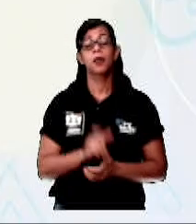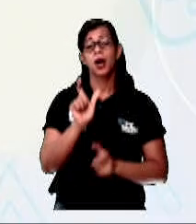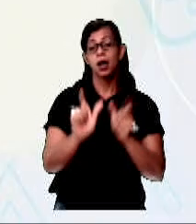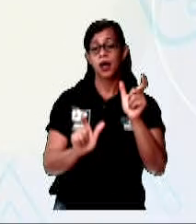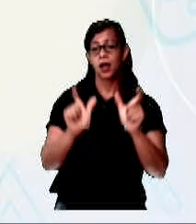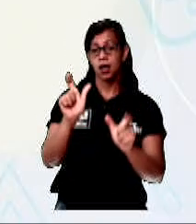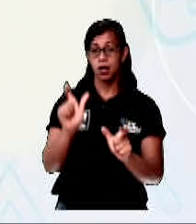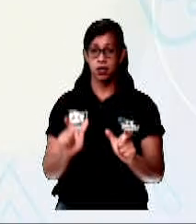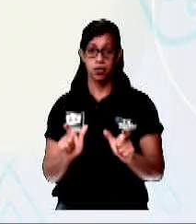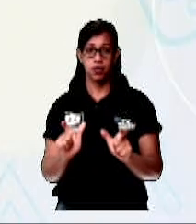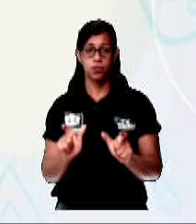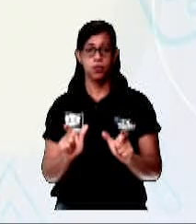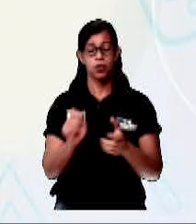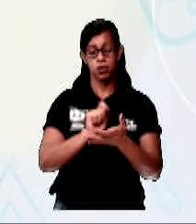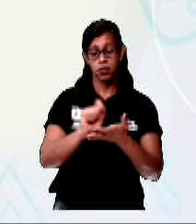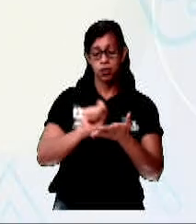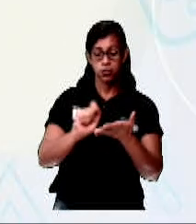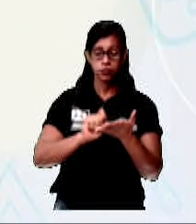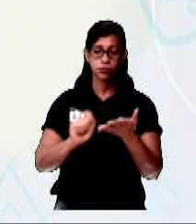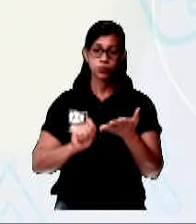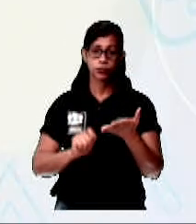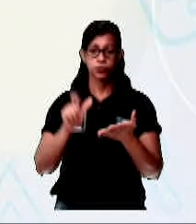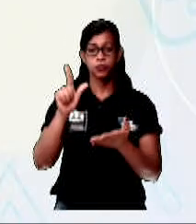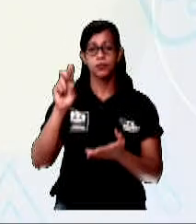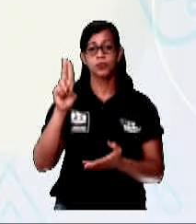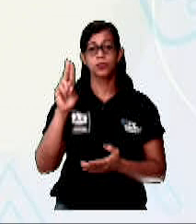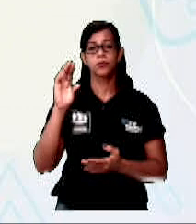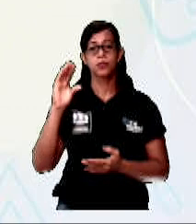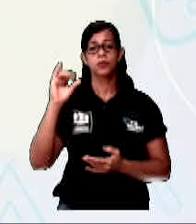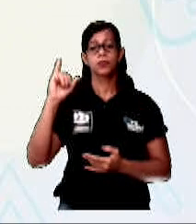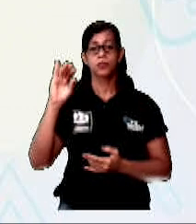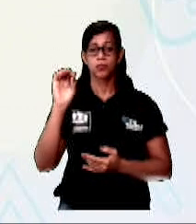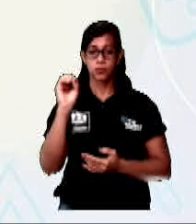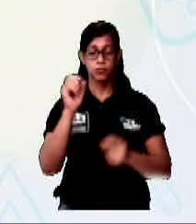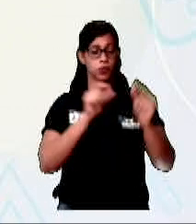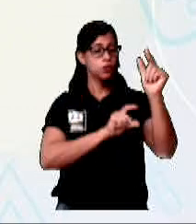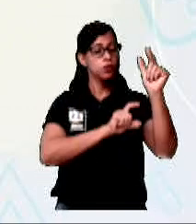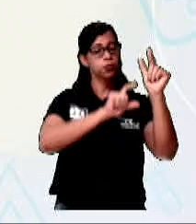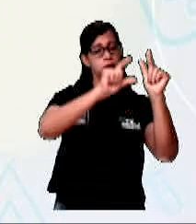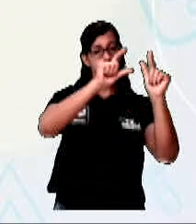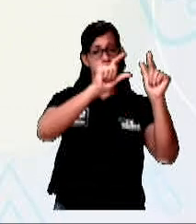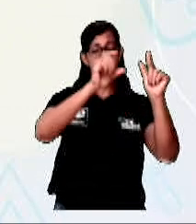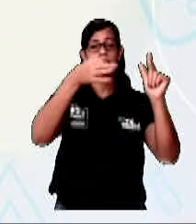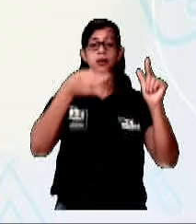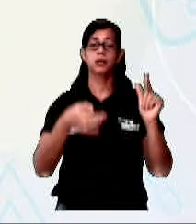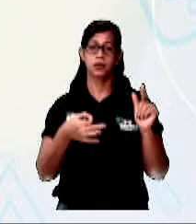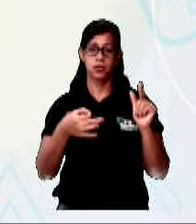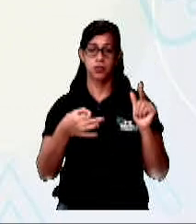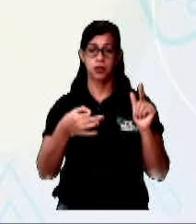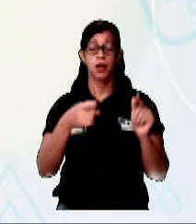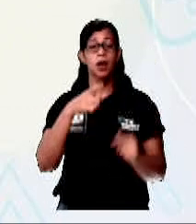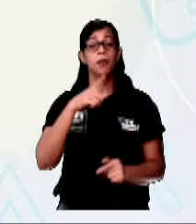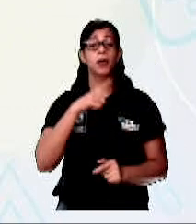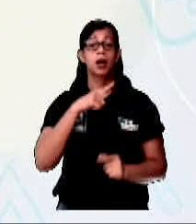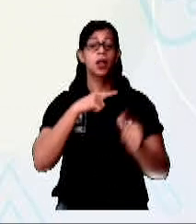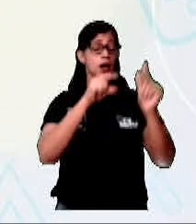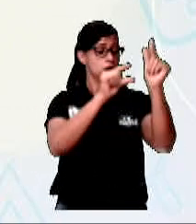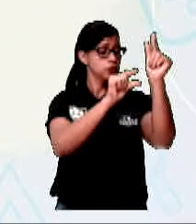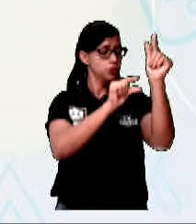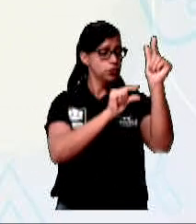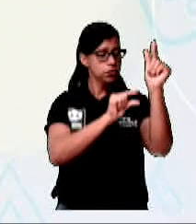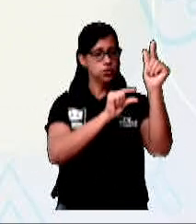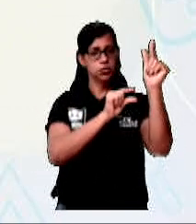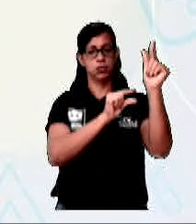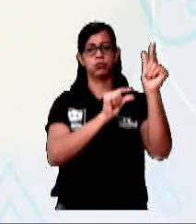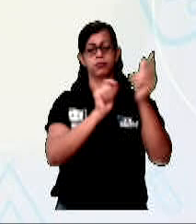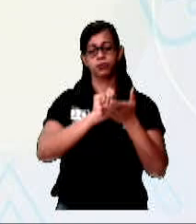as anotações de Lúcio com as medidas de temperatura corretas para obter a última medida de temperatura registrada. Então, a